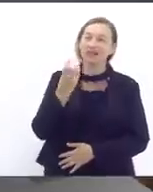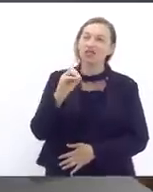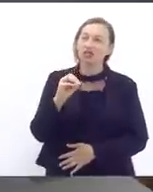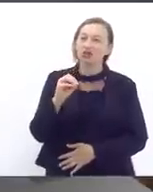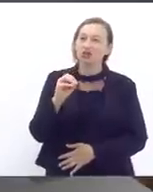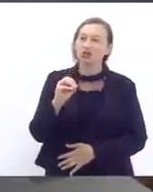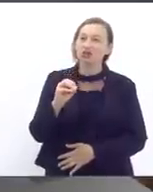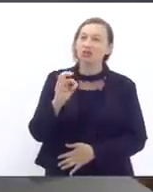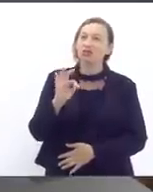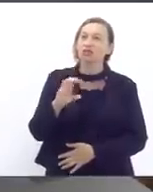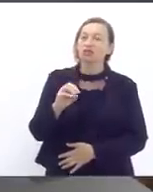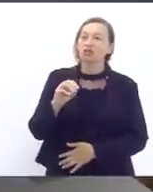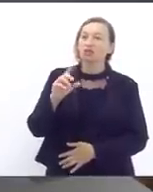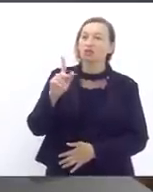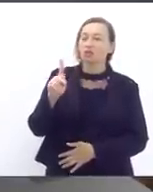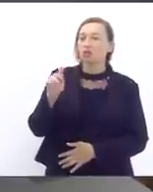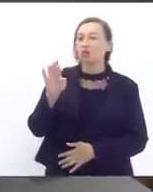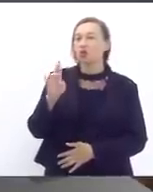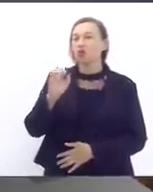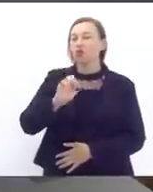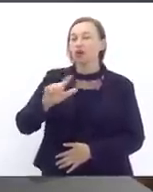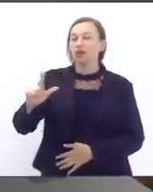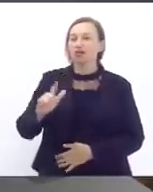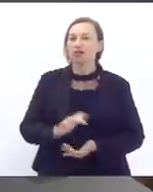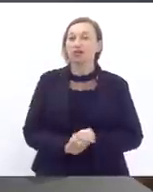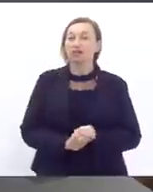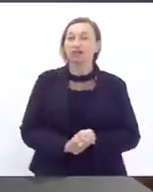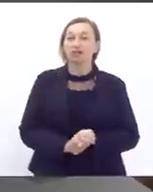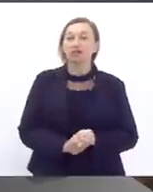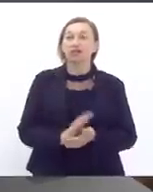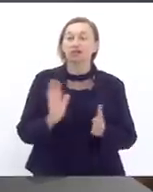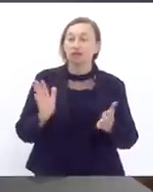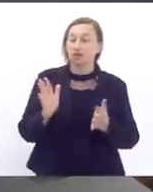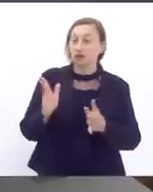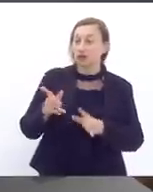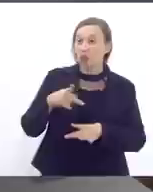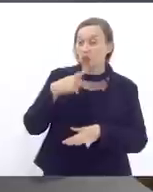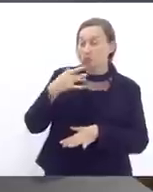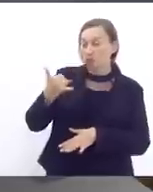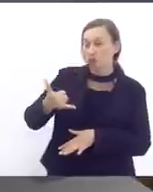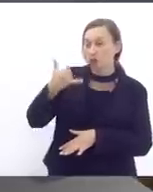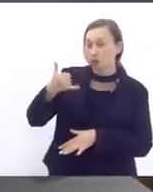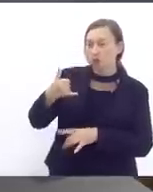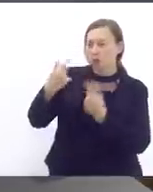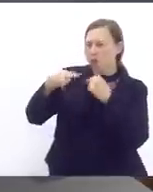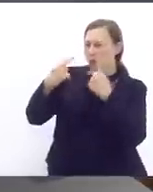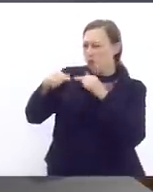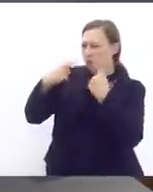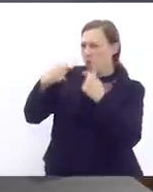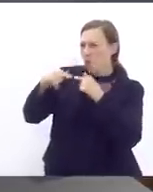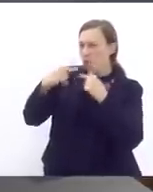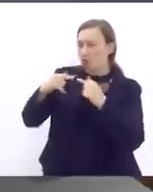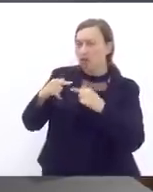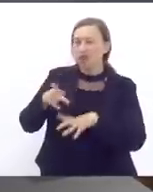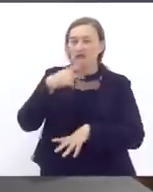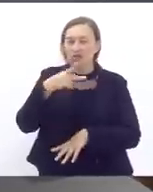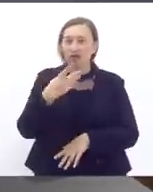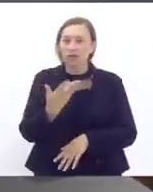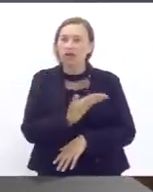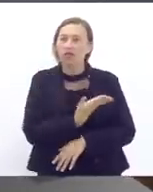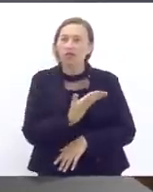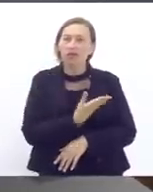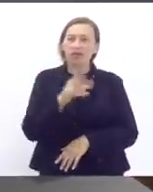vou ser o mais breve possível porque estão chegando mensagem aqui no telefone de reclamações e passar para colega aí a senhora